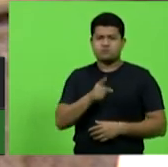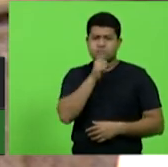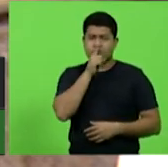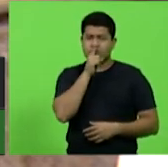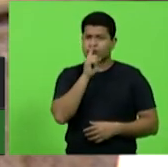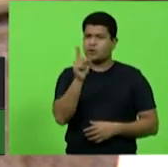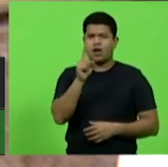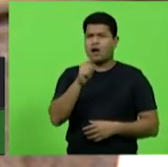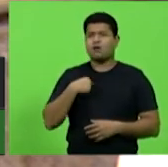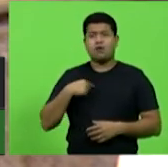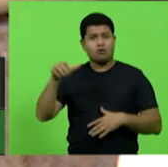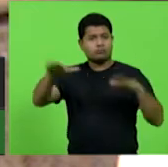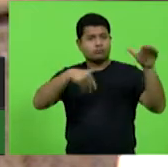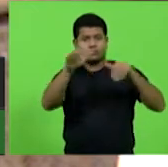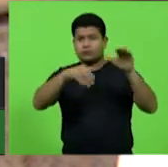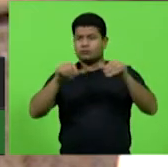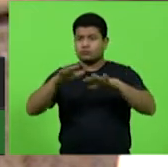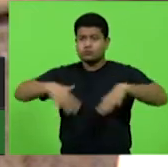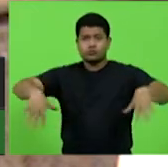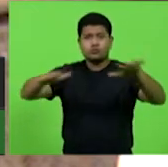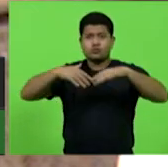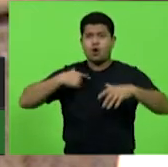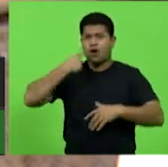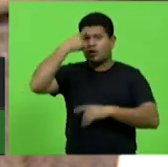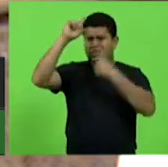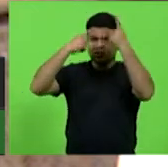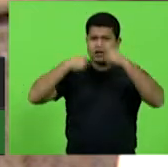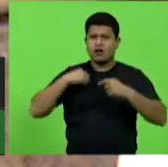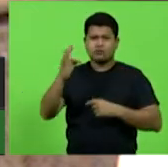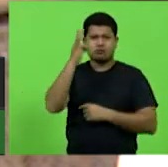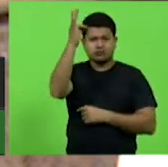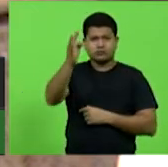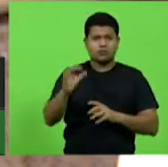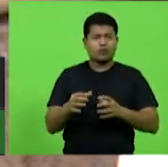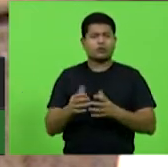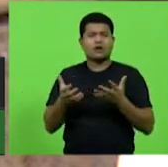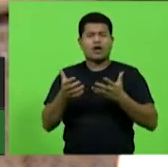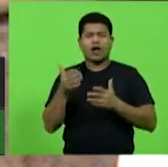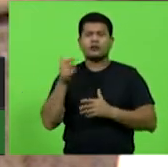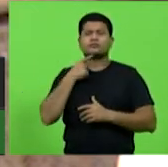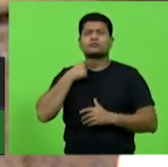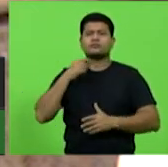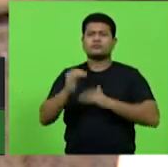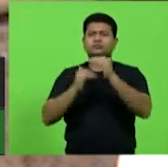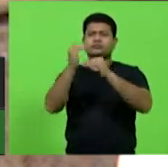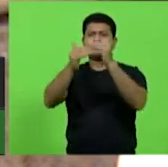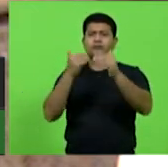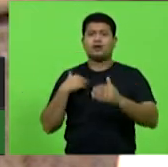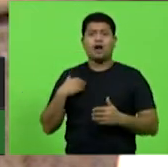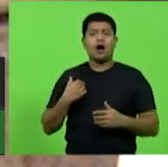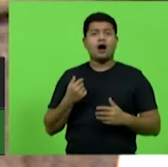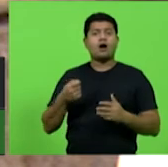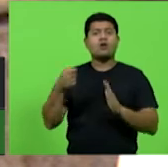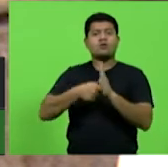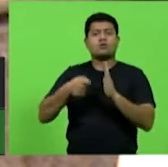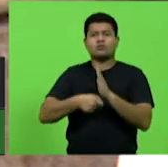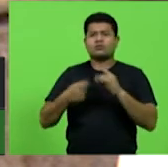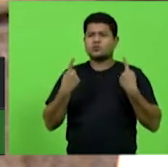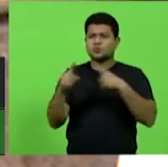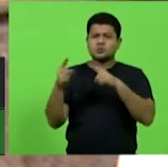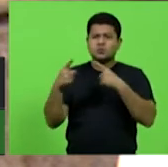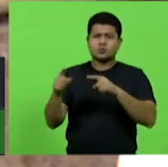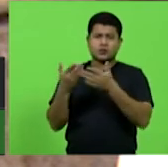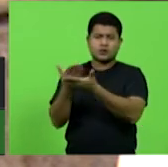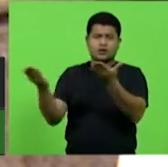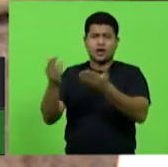têm idealismo e visam um Brasil próspero a lutar contra esses senhores feudais, a esses rentistas, esses sugadores